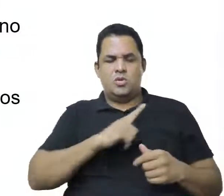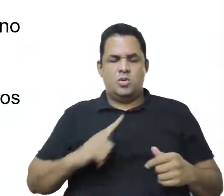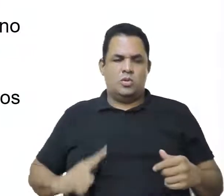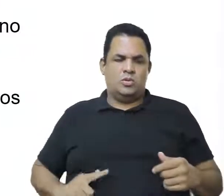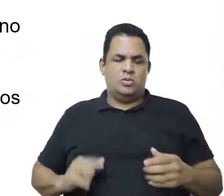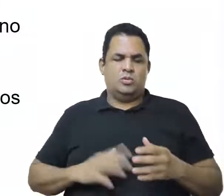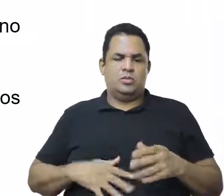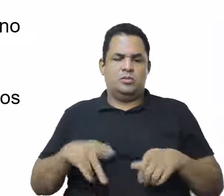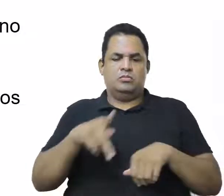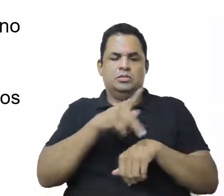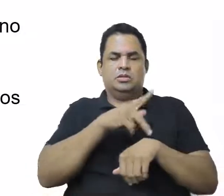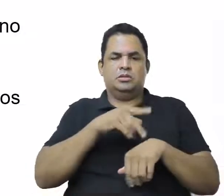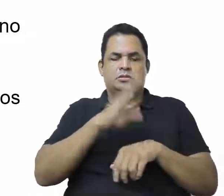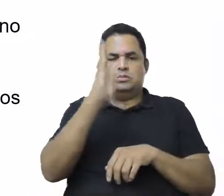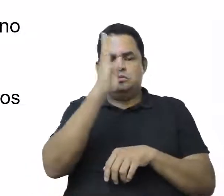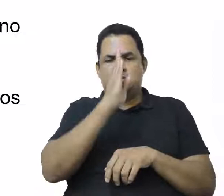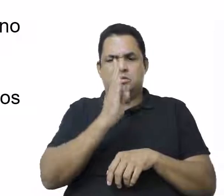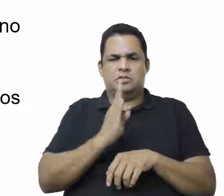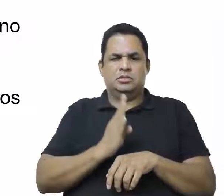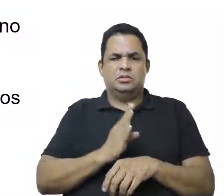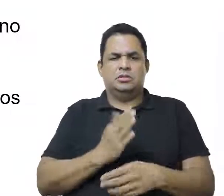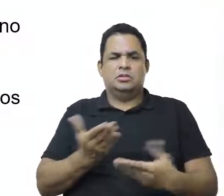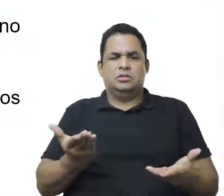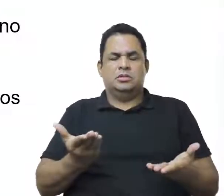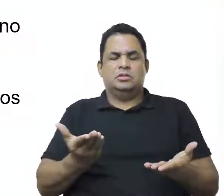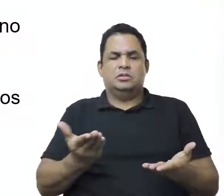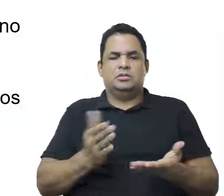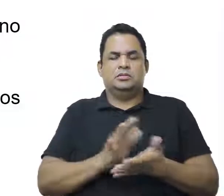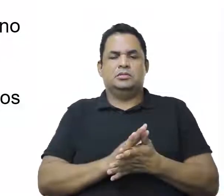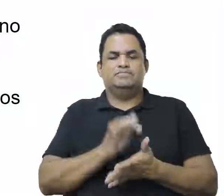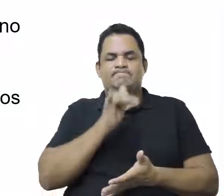um país como o Brasil, né?